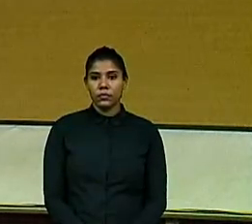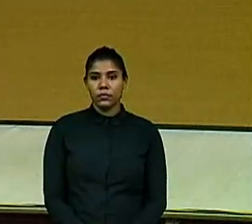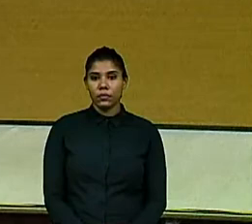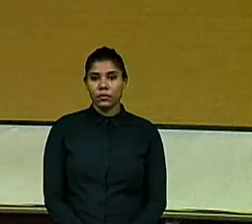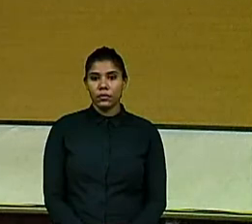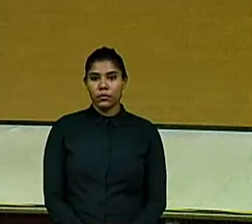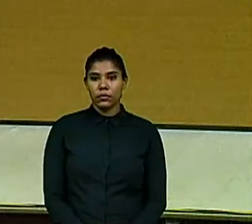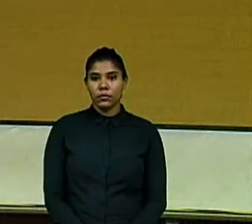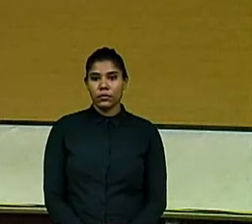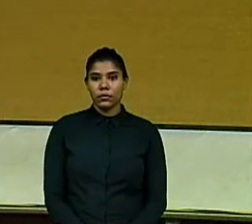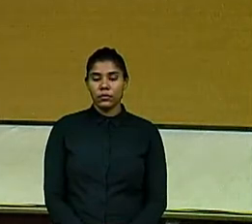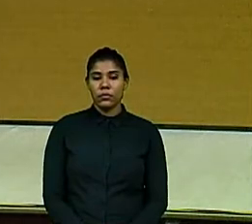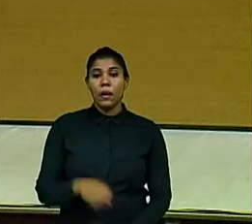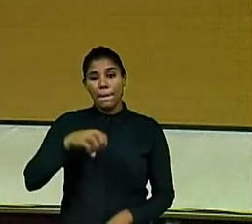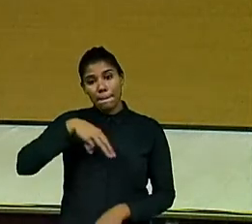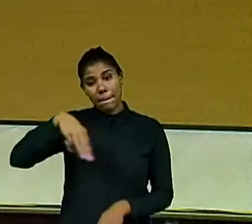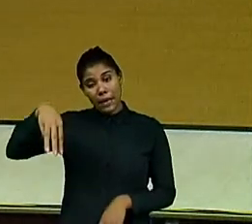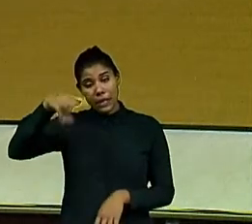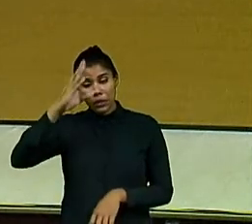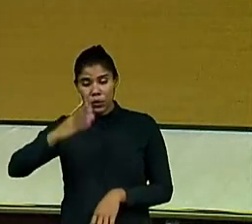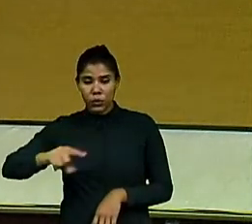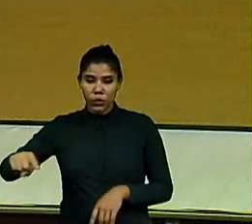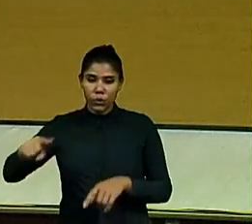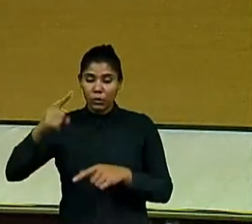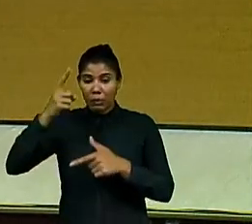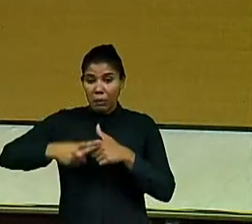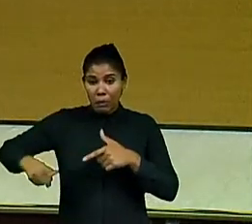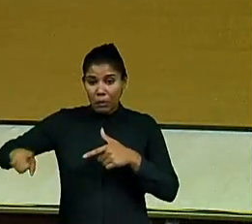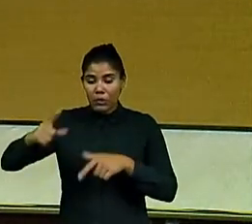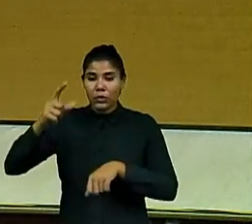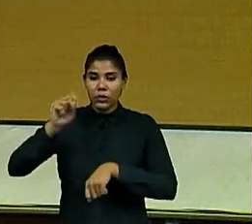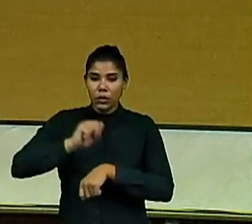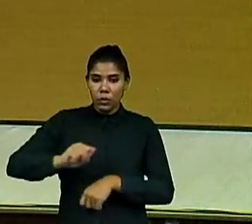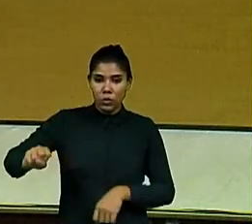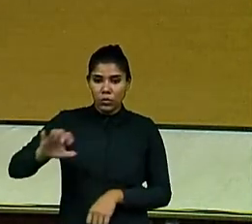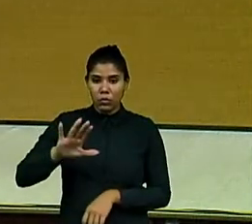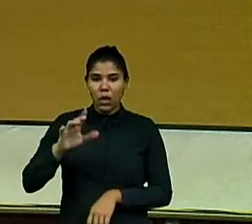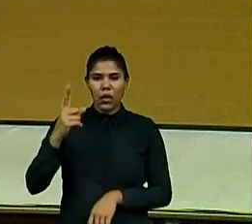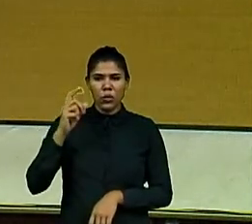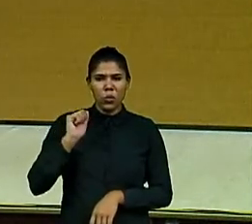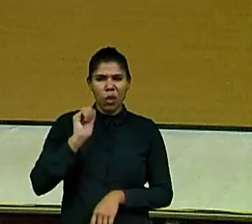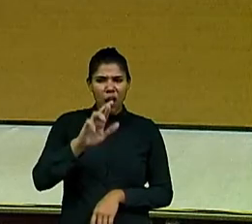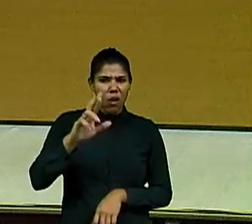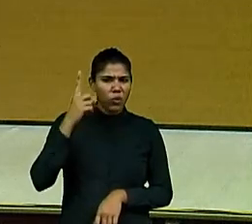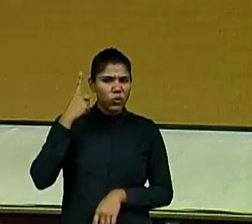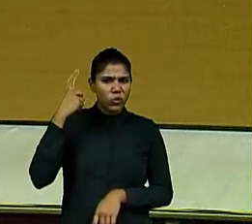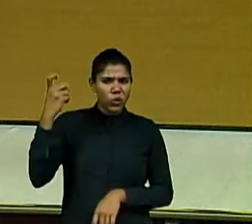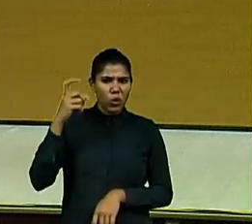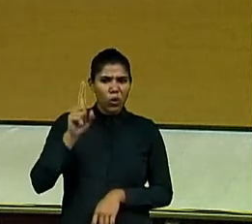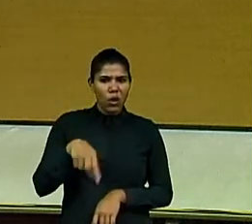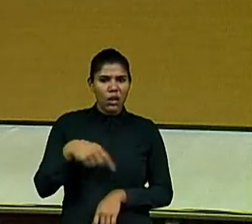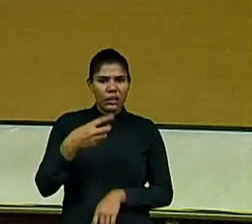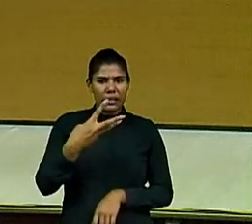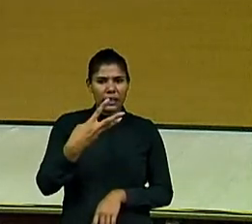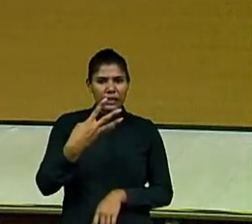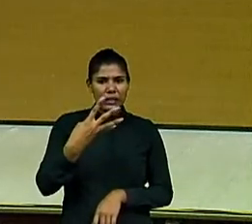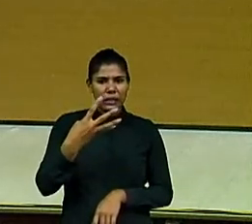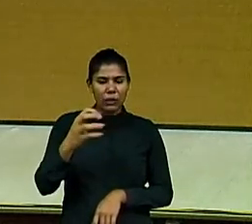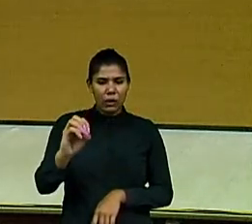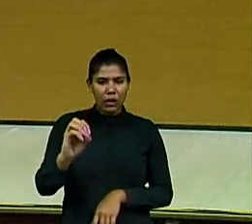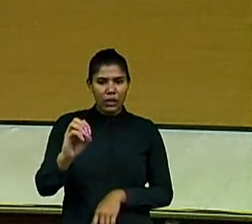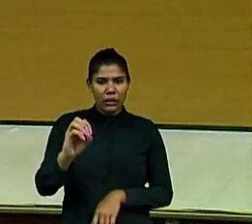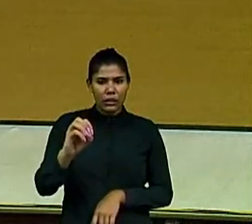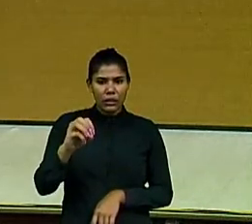metros por segundo enquanto que a velocidade do som no ar é aproximadamente 340 metros por